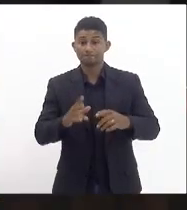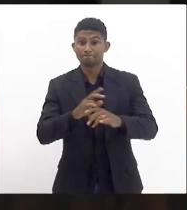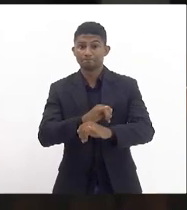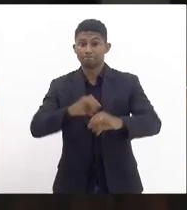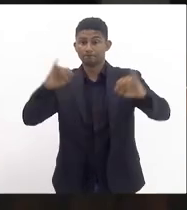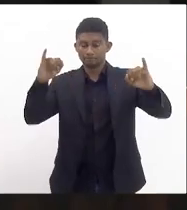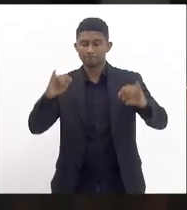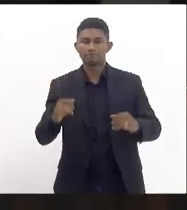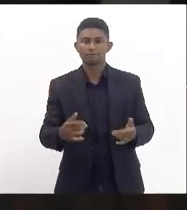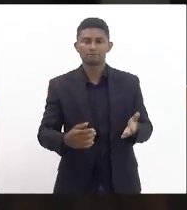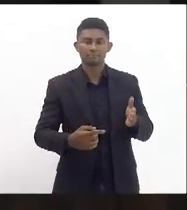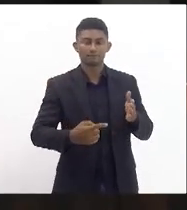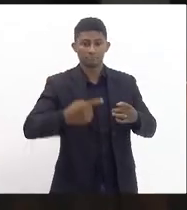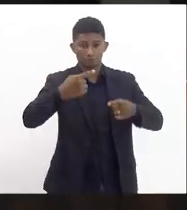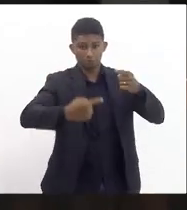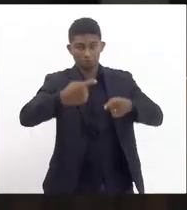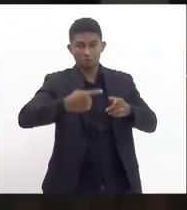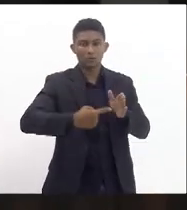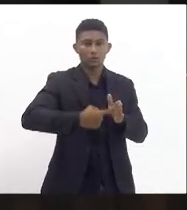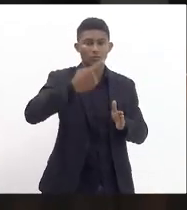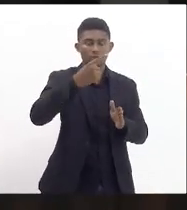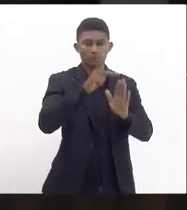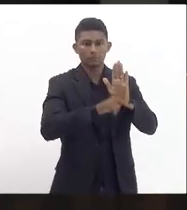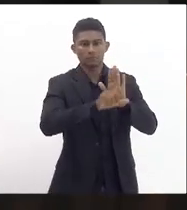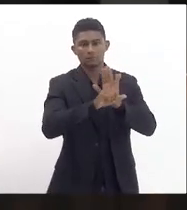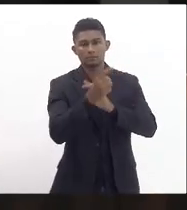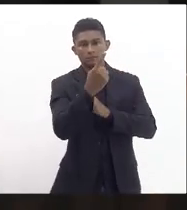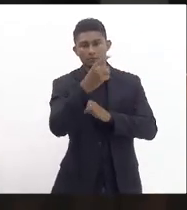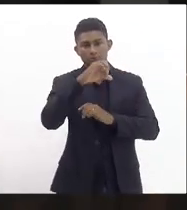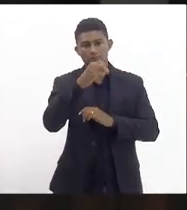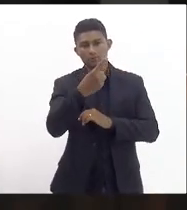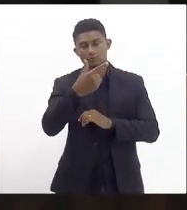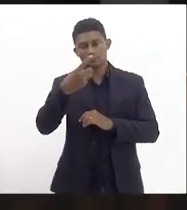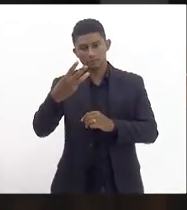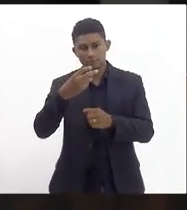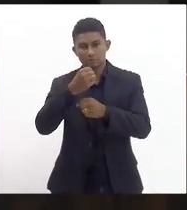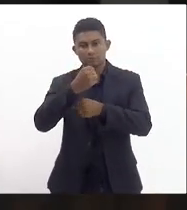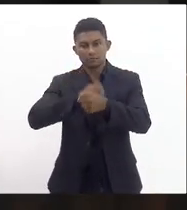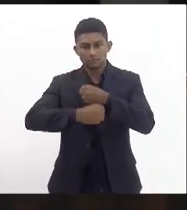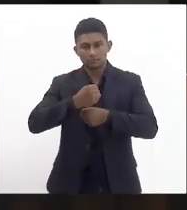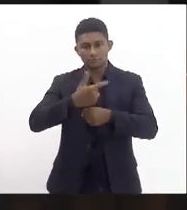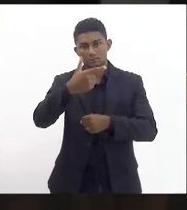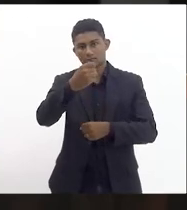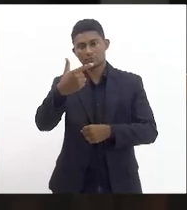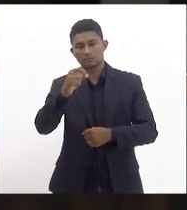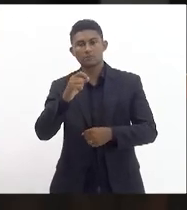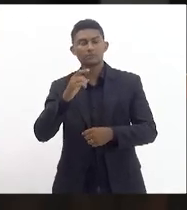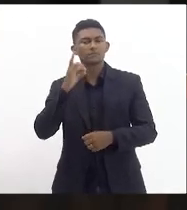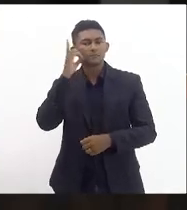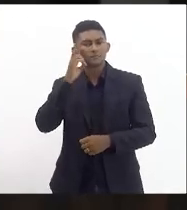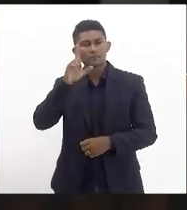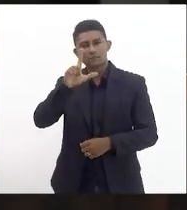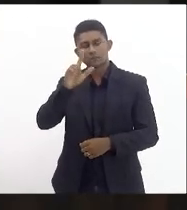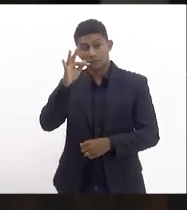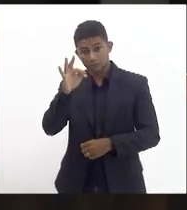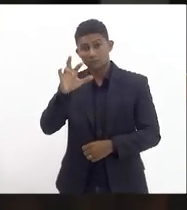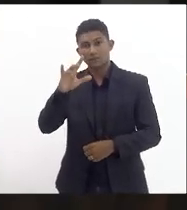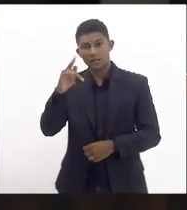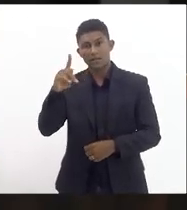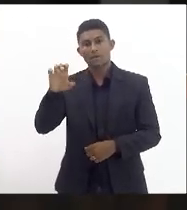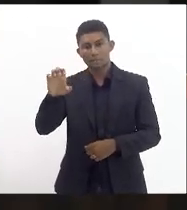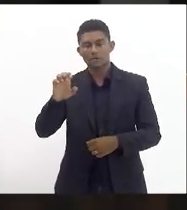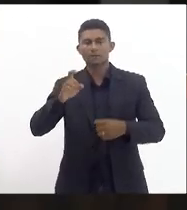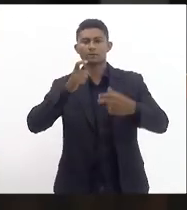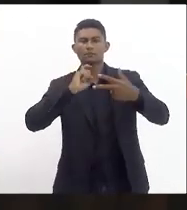Anuncio, em regime de urgência, discussão única, projeto de lei 1923-2020, da autoria do deputado Felipe Soares, que fica o Poder Executivo autorizado